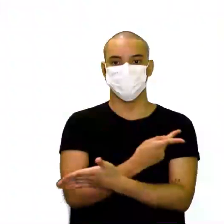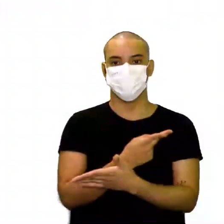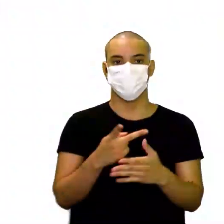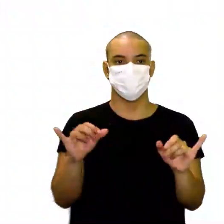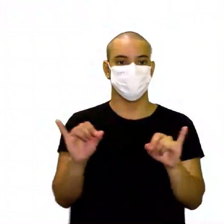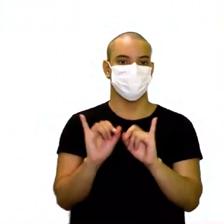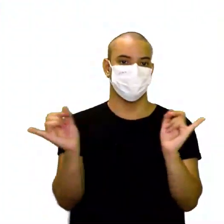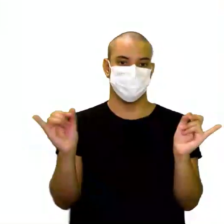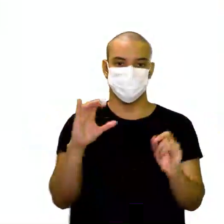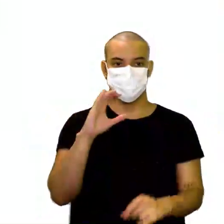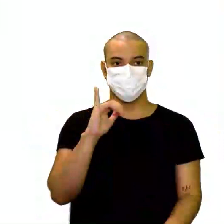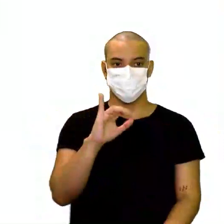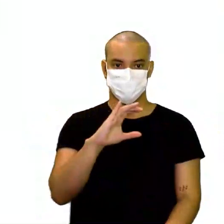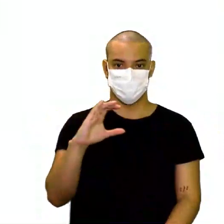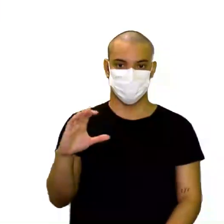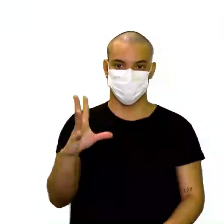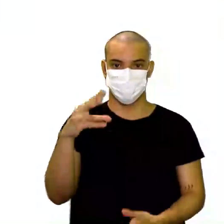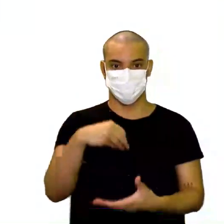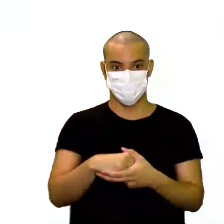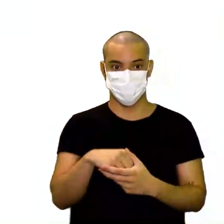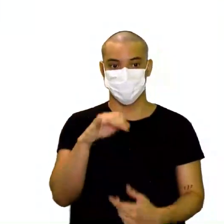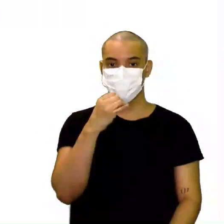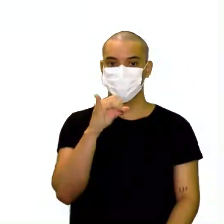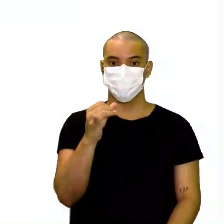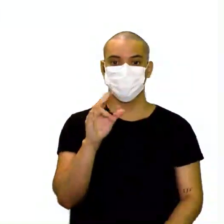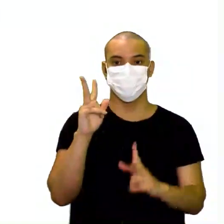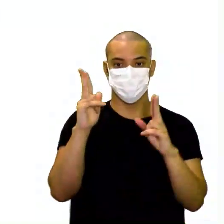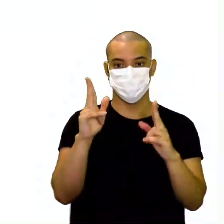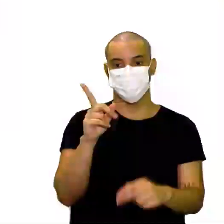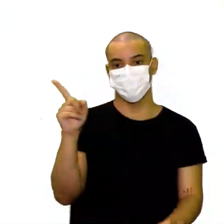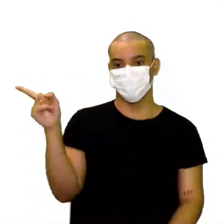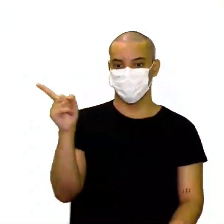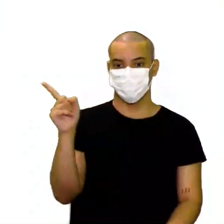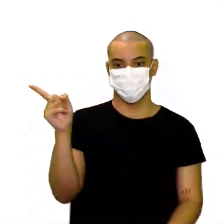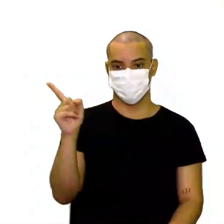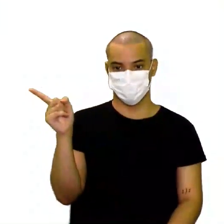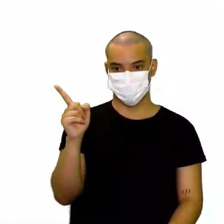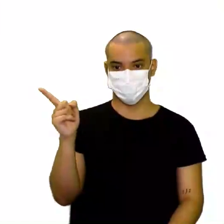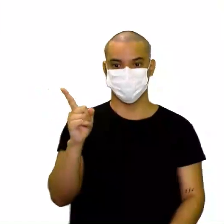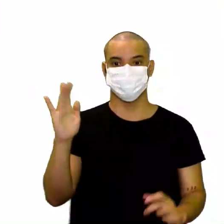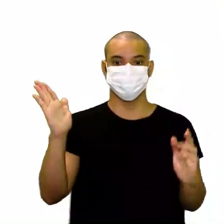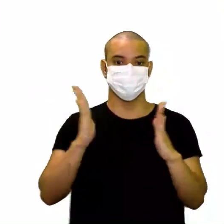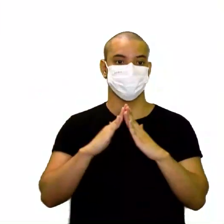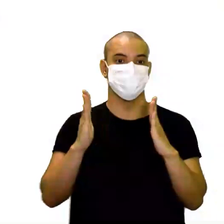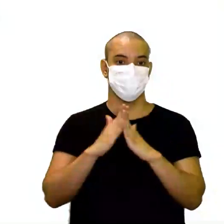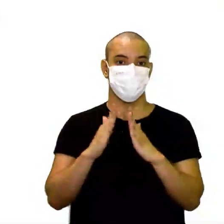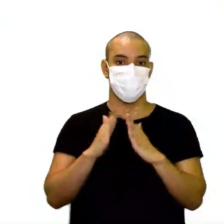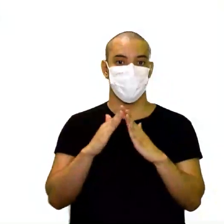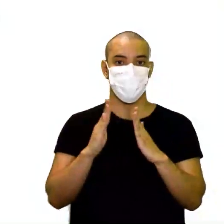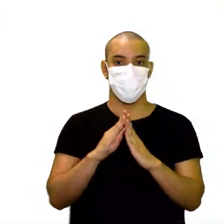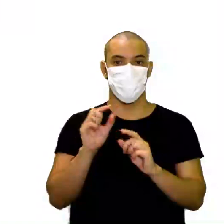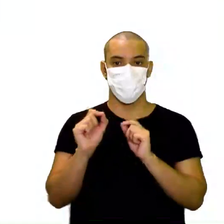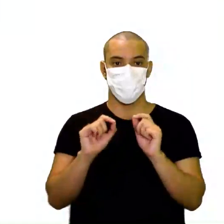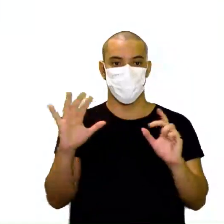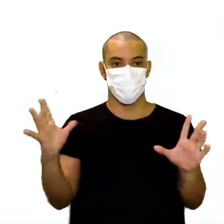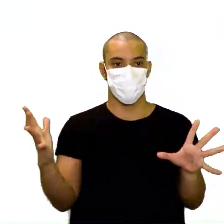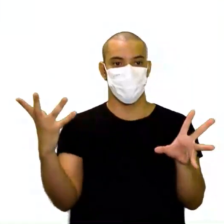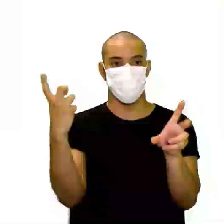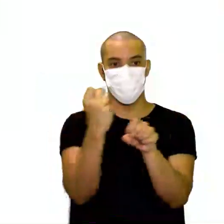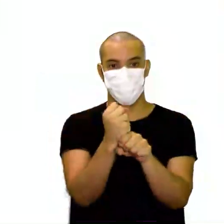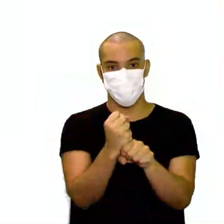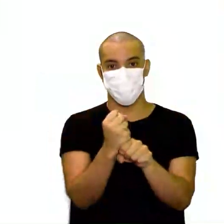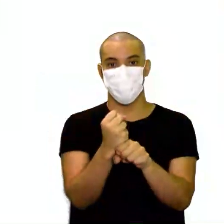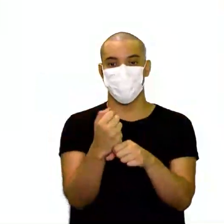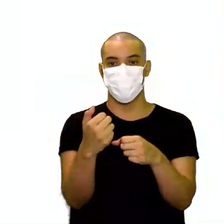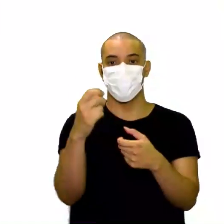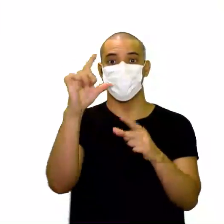curto-circuito em uma instalação elétrica, como na figura, a residência elétrica total do circuito